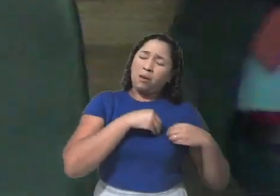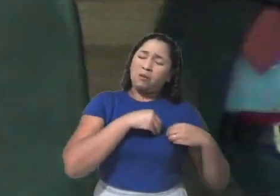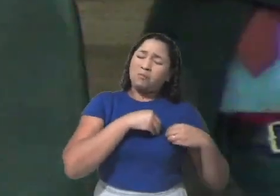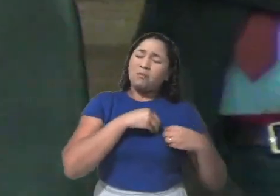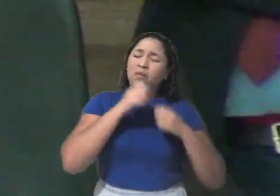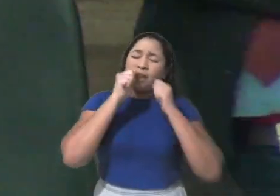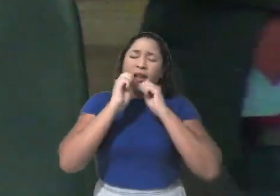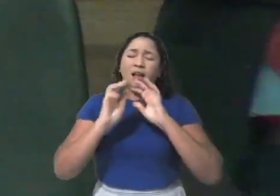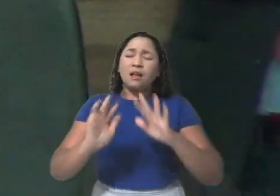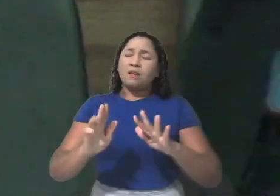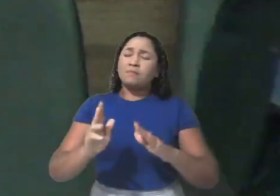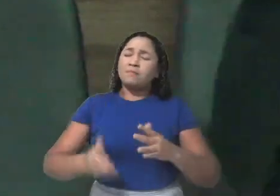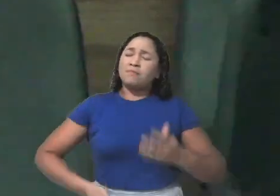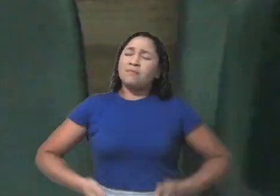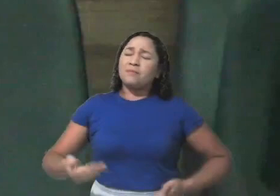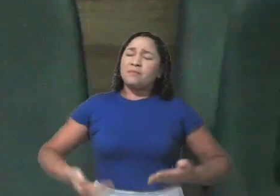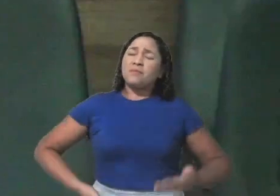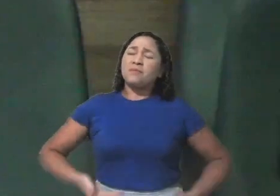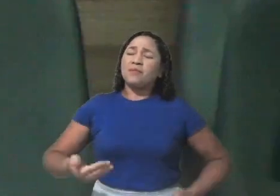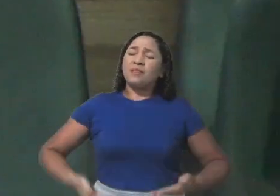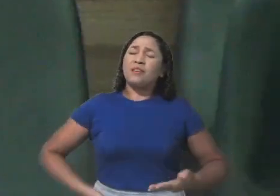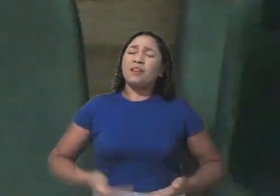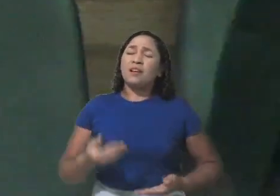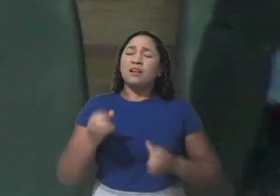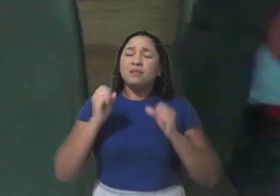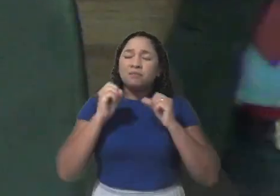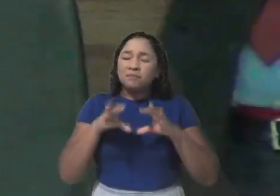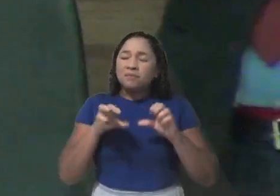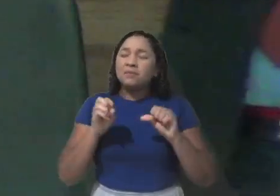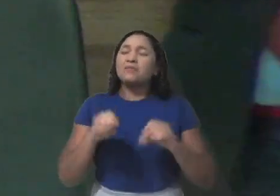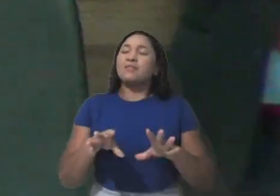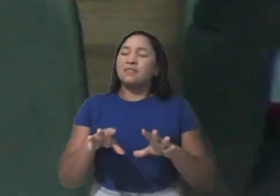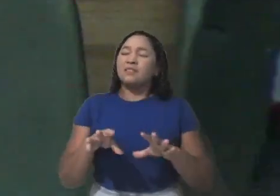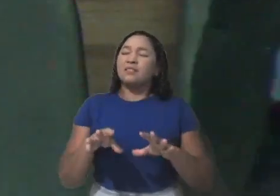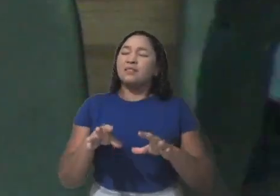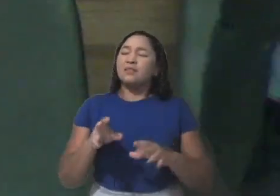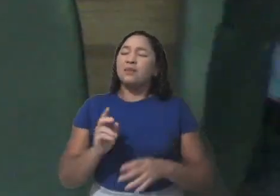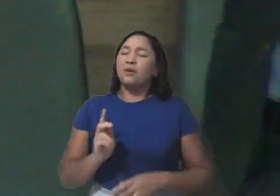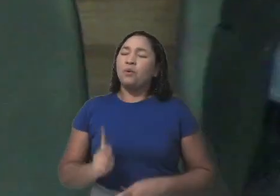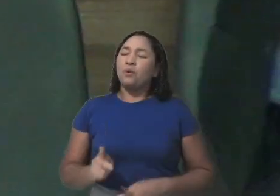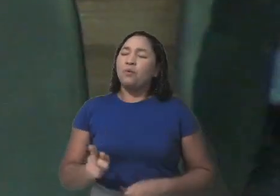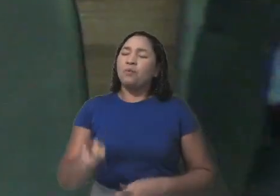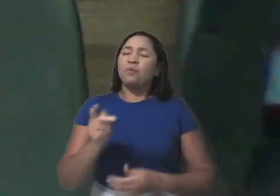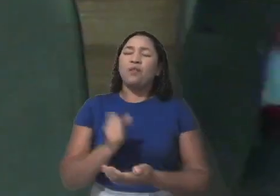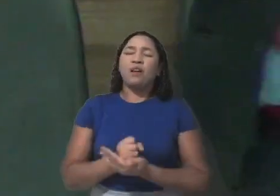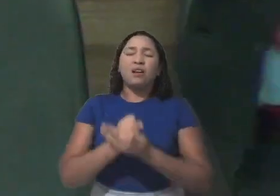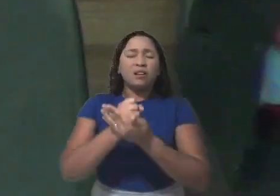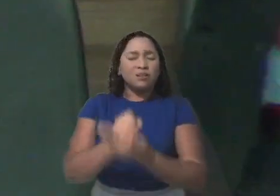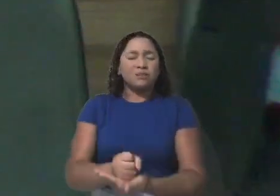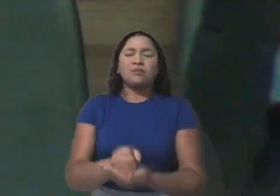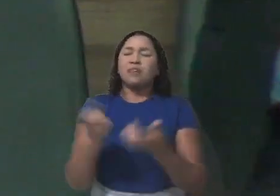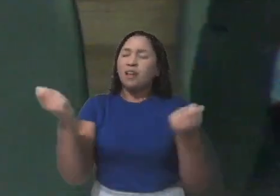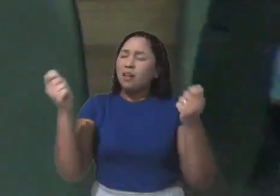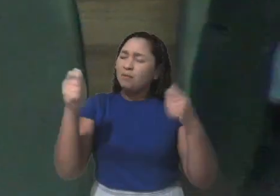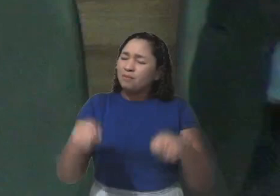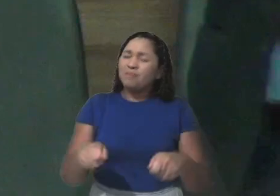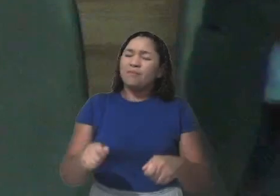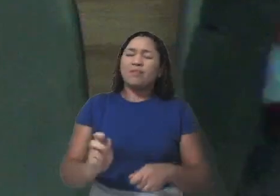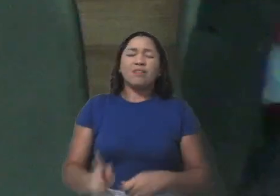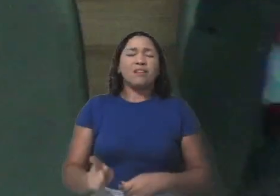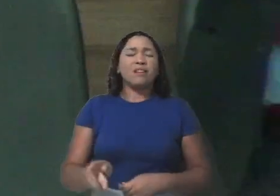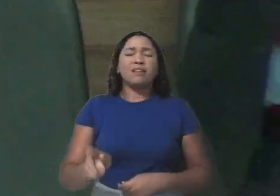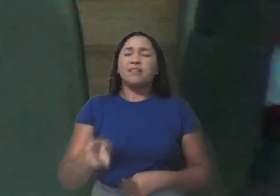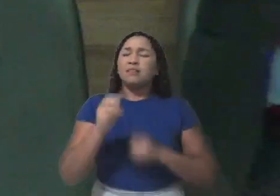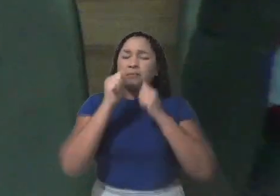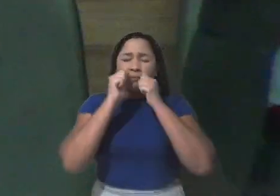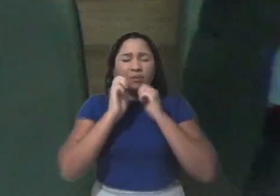o teu servo, Senhor, que ministrou este estudo, continua o ajudando, continua o capacitando, continua abençoando de